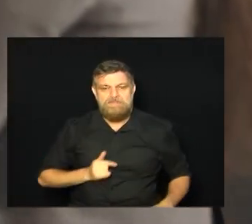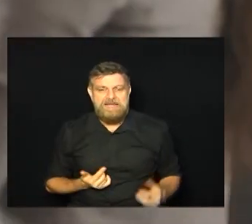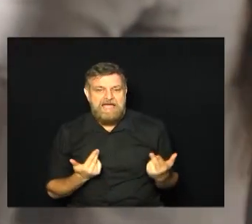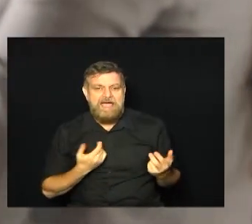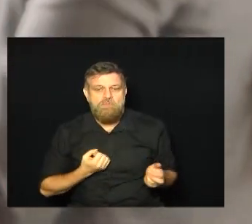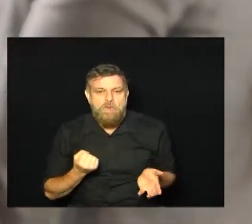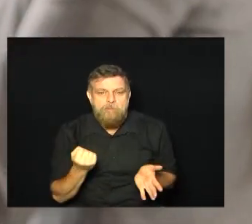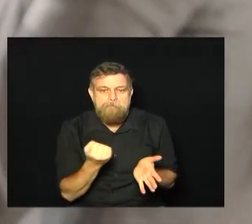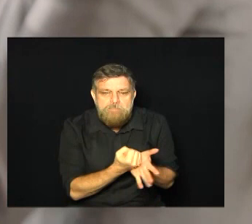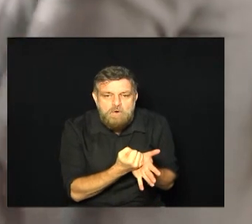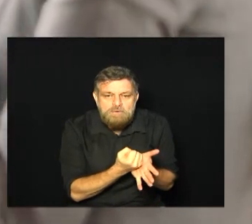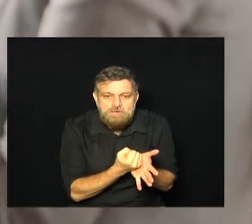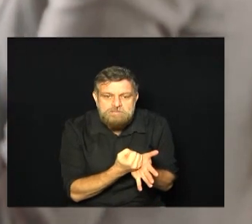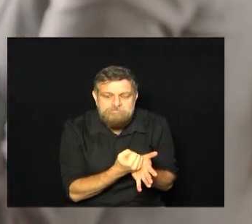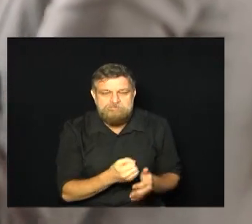pontos.